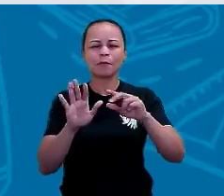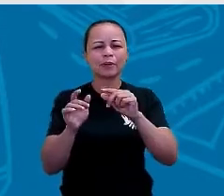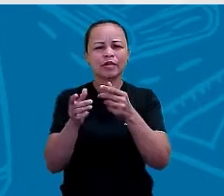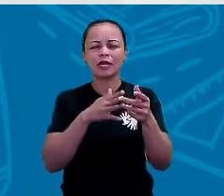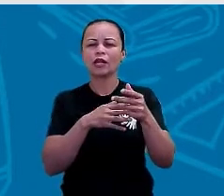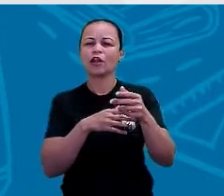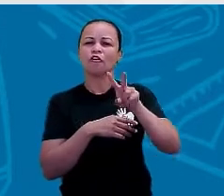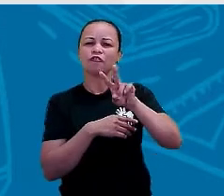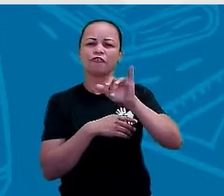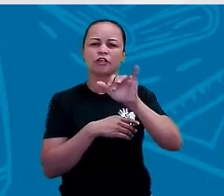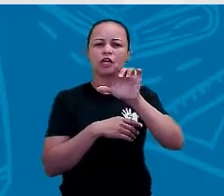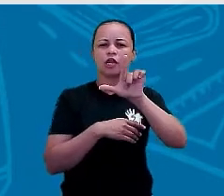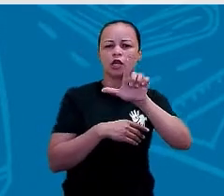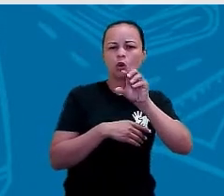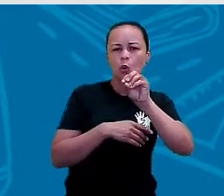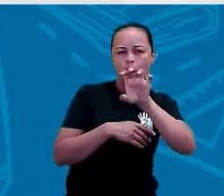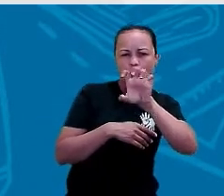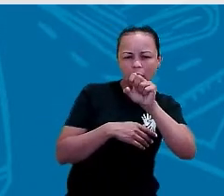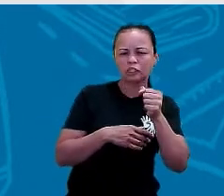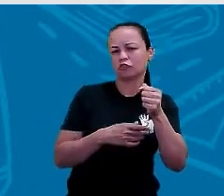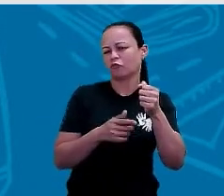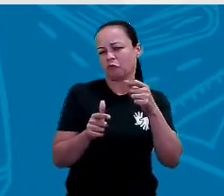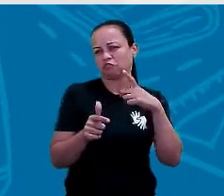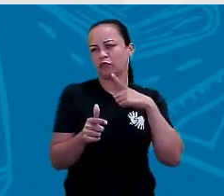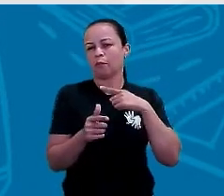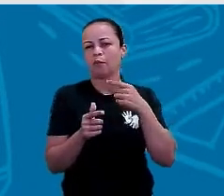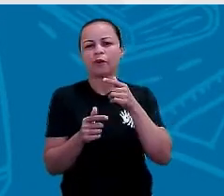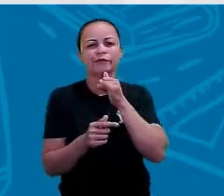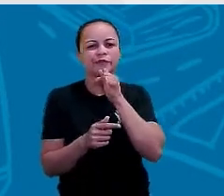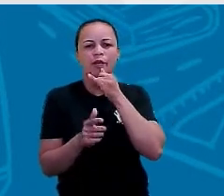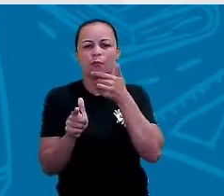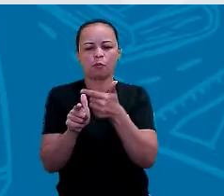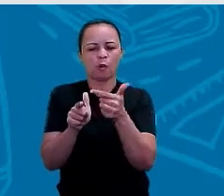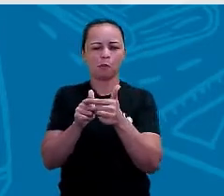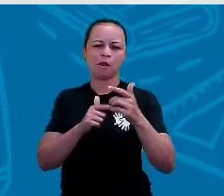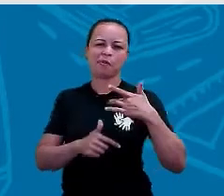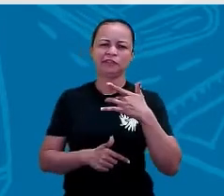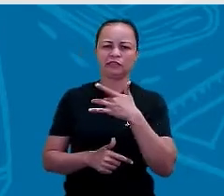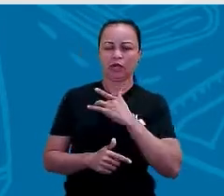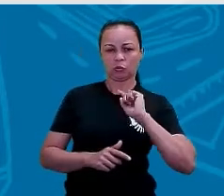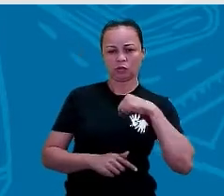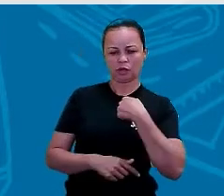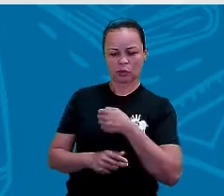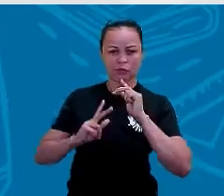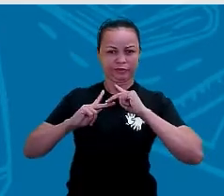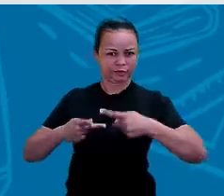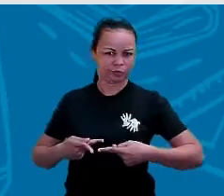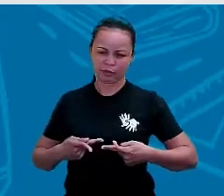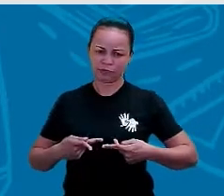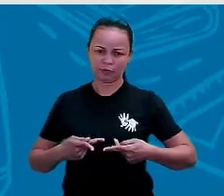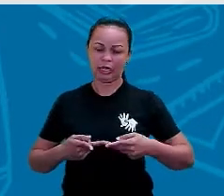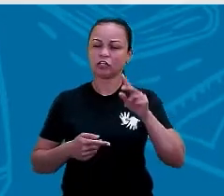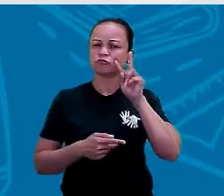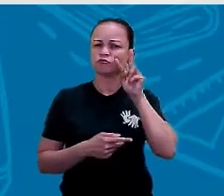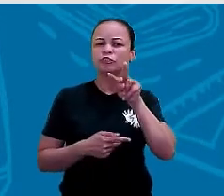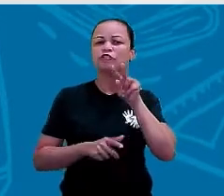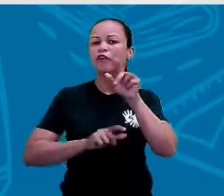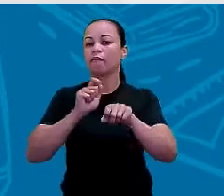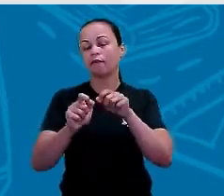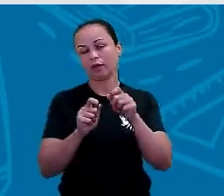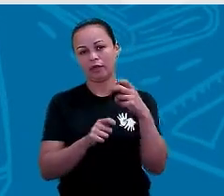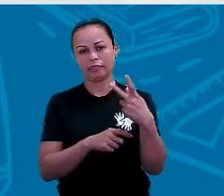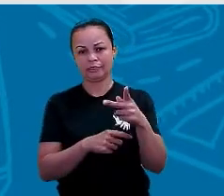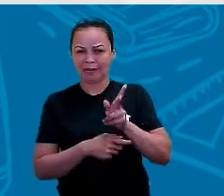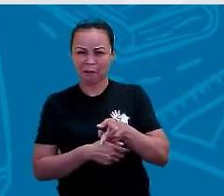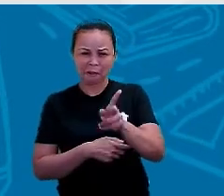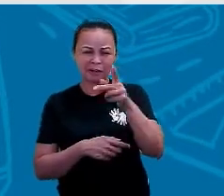problema, como, por exemplo, problemas de saúde em nós, seres humanos. E nós vamos ver que nem sempre os micro-organismos eles